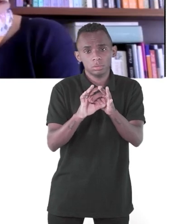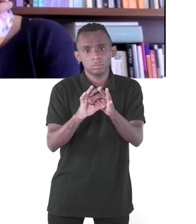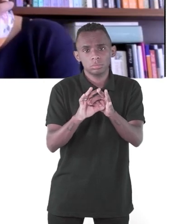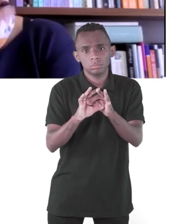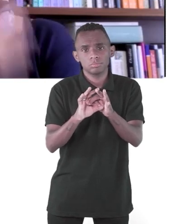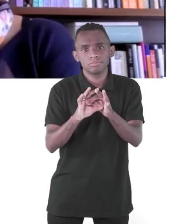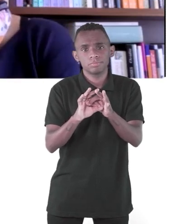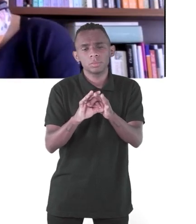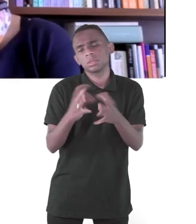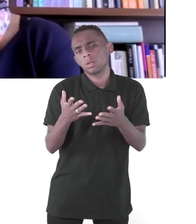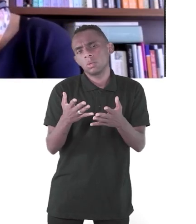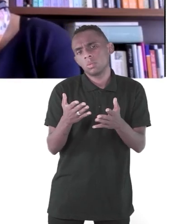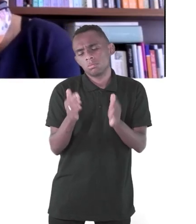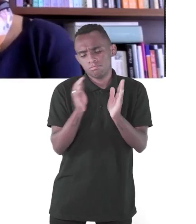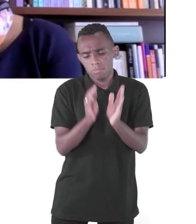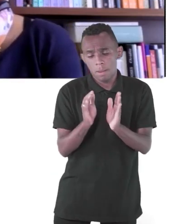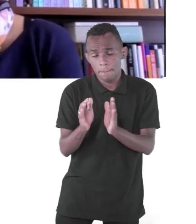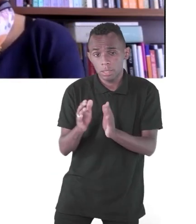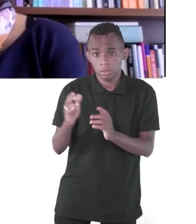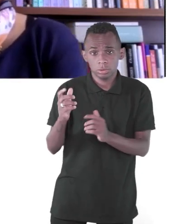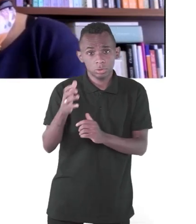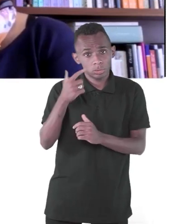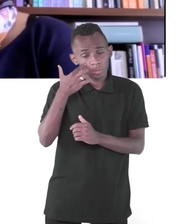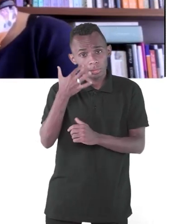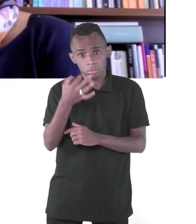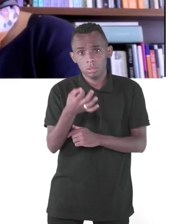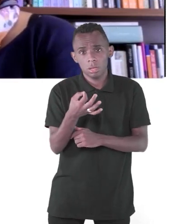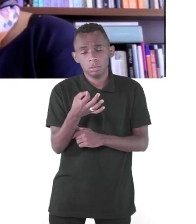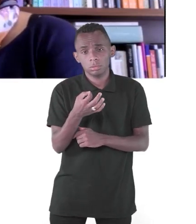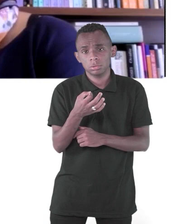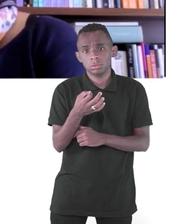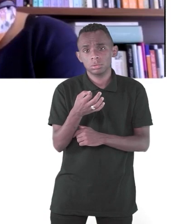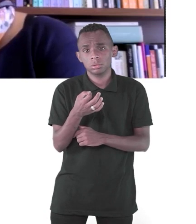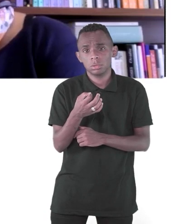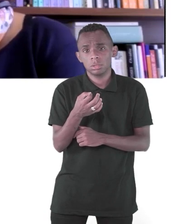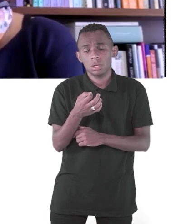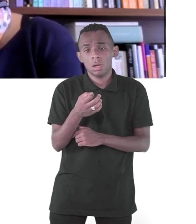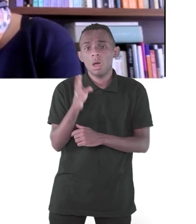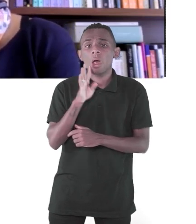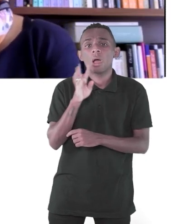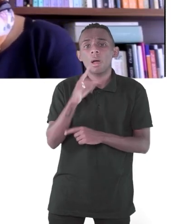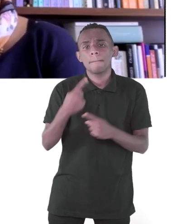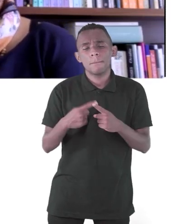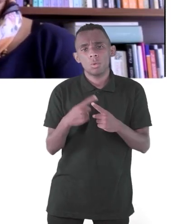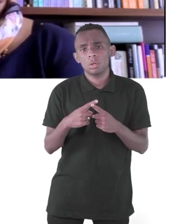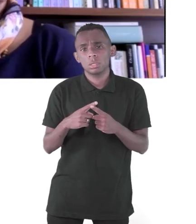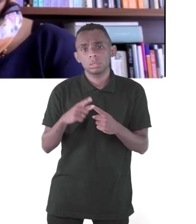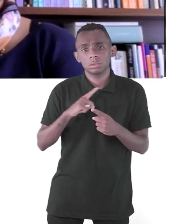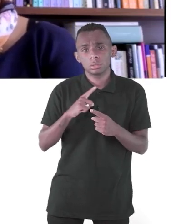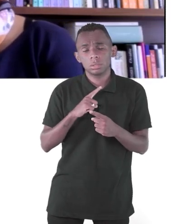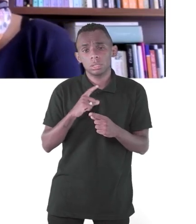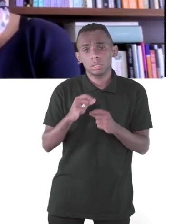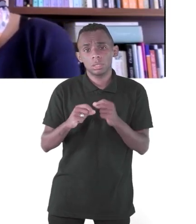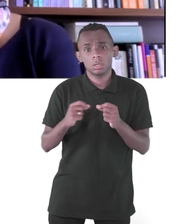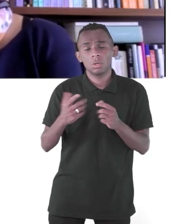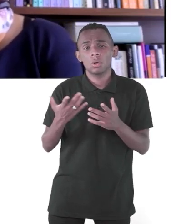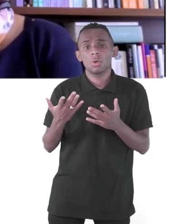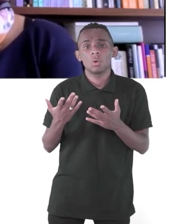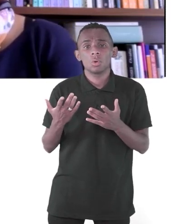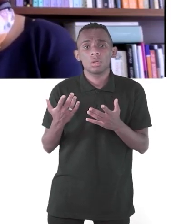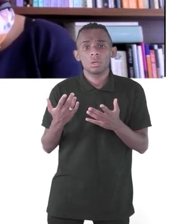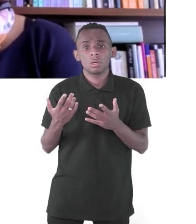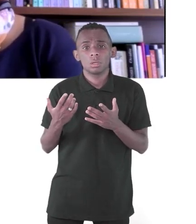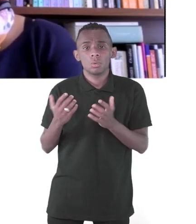coisa muito, um recorte muito interessante que você fez agora, eu não tinha pensado. Tem toda uma geração,